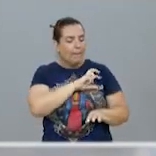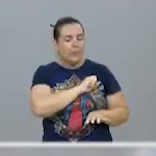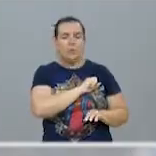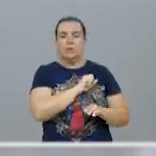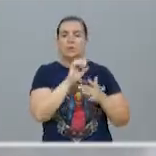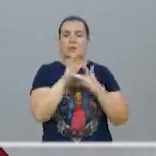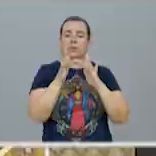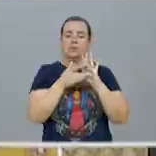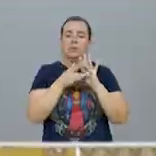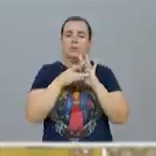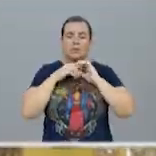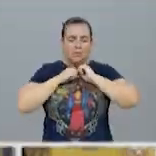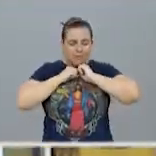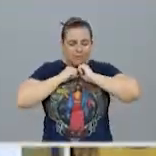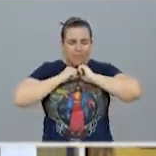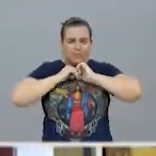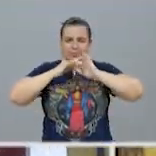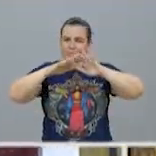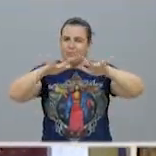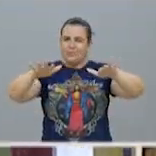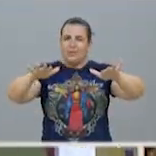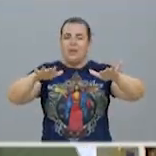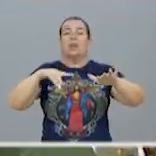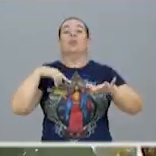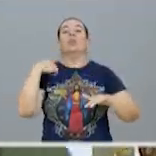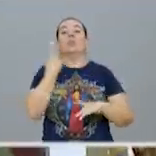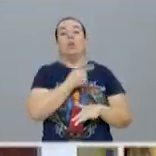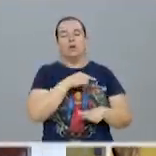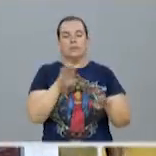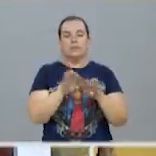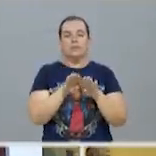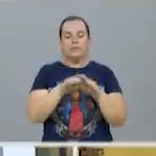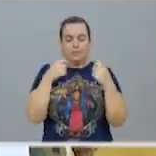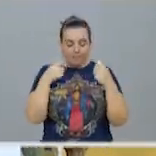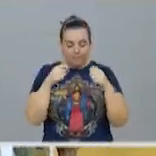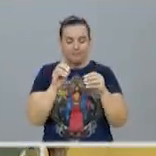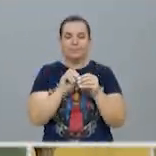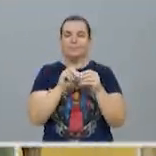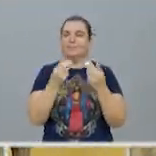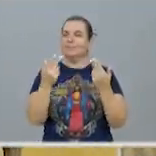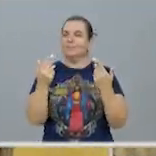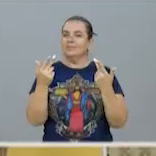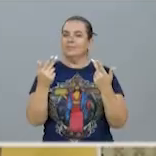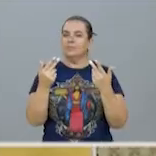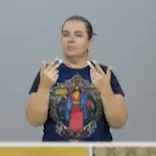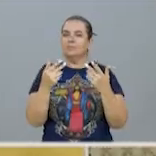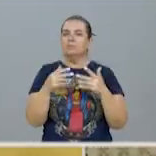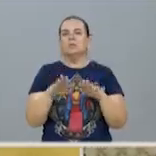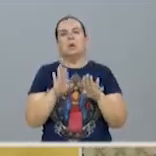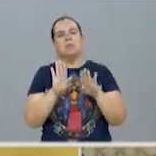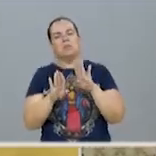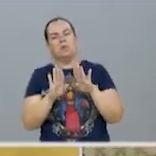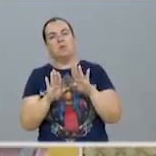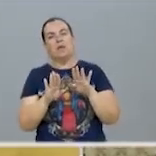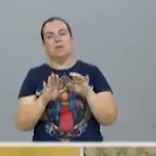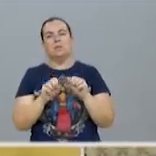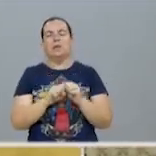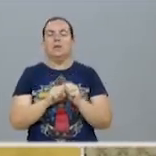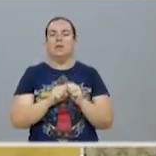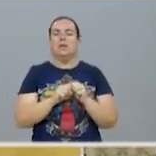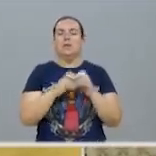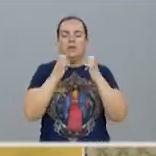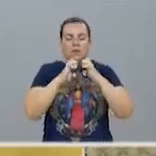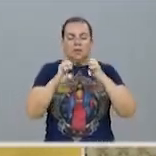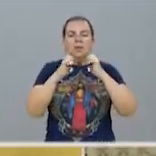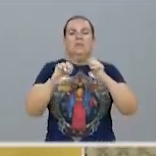nós também temos que propagar. Seja pela obra evangelizar, seja de outra forma,